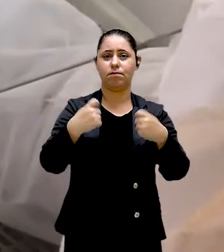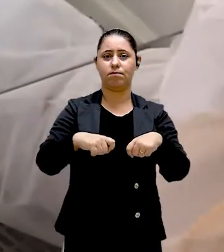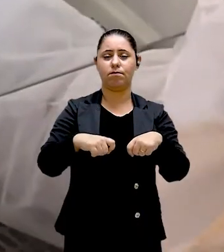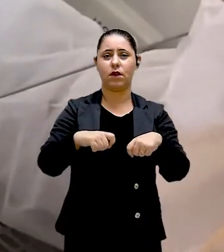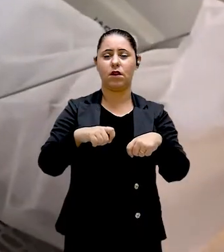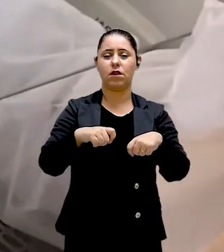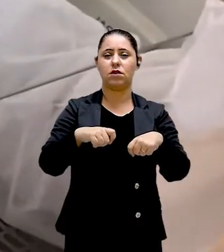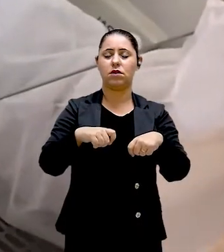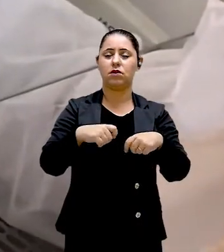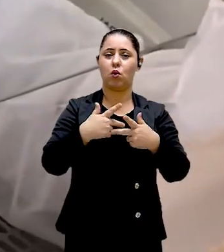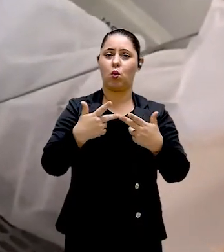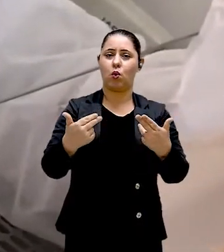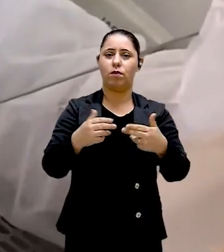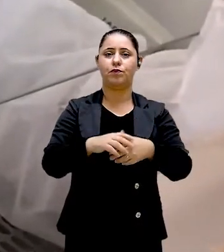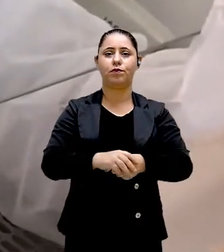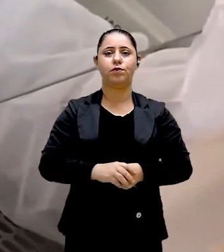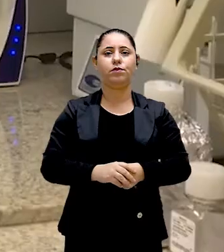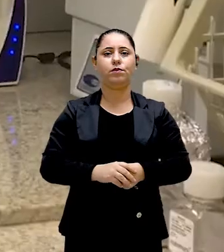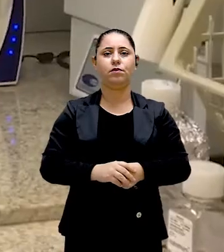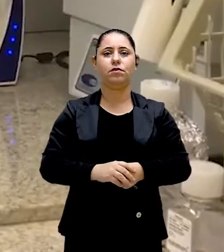cosméticos.